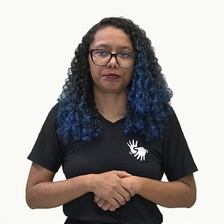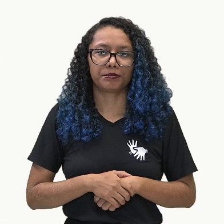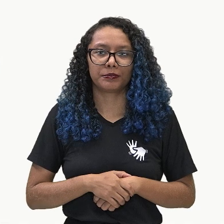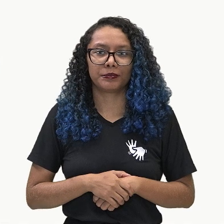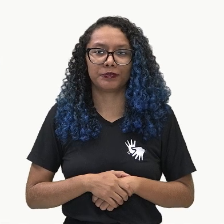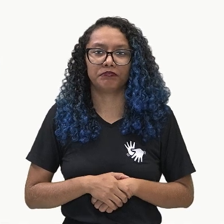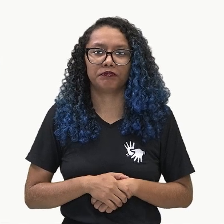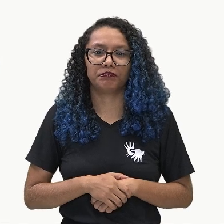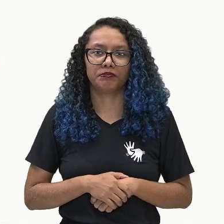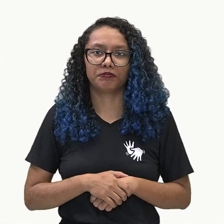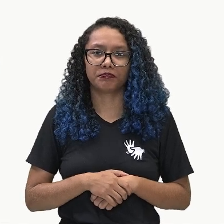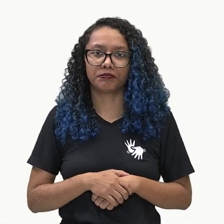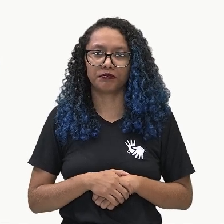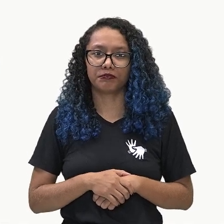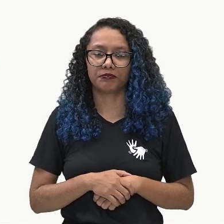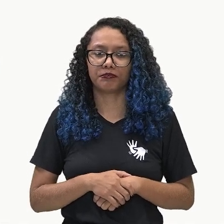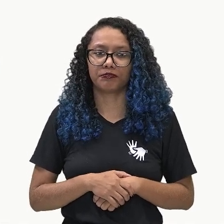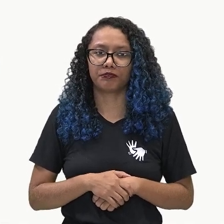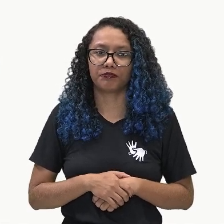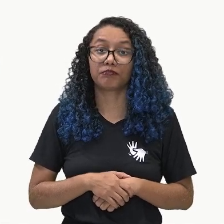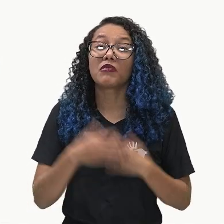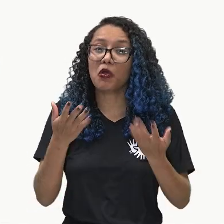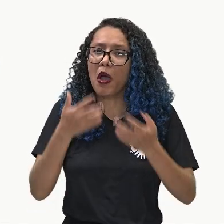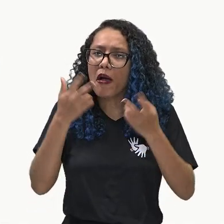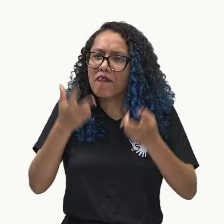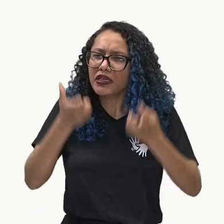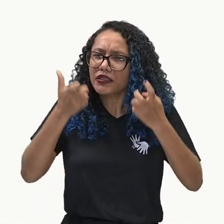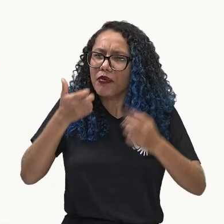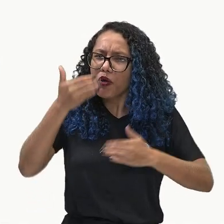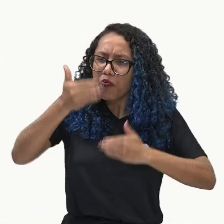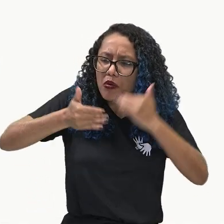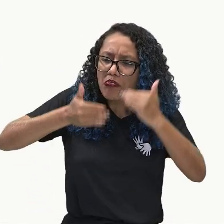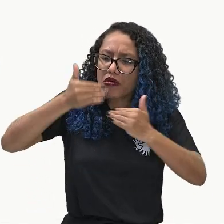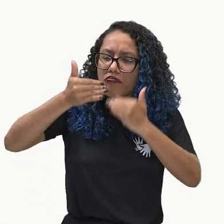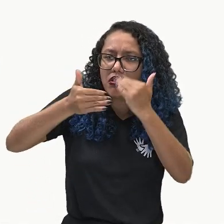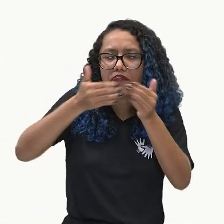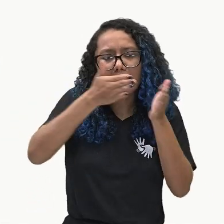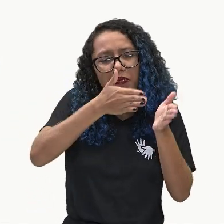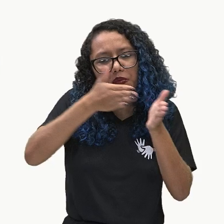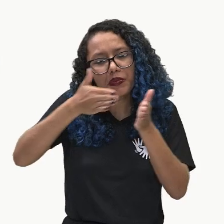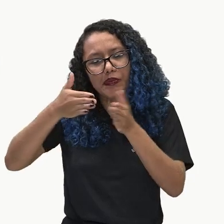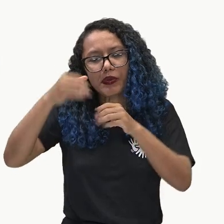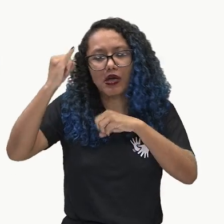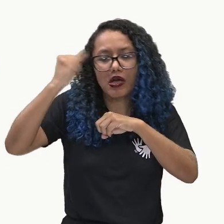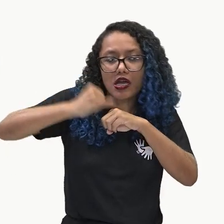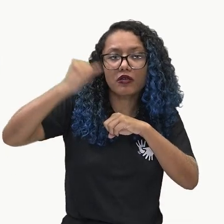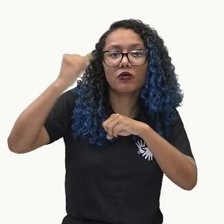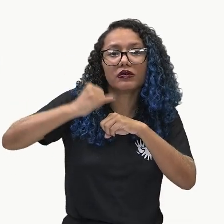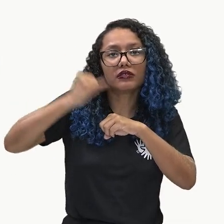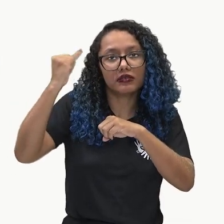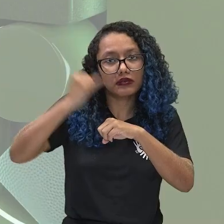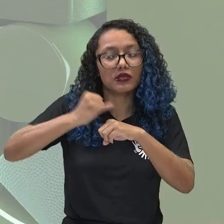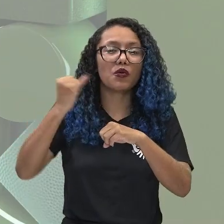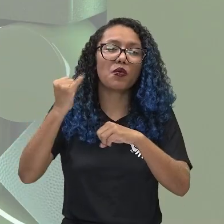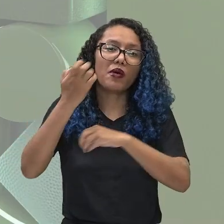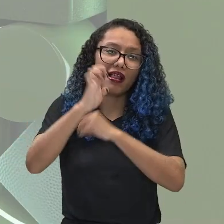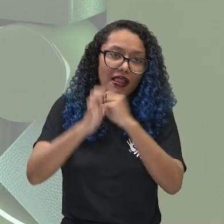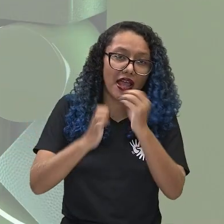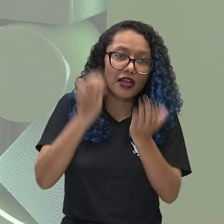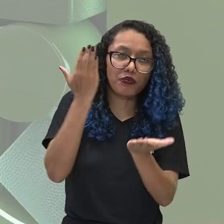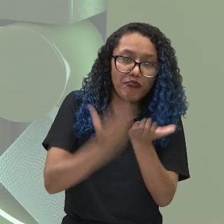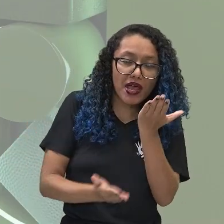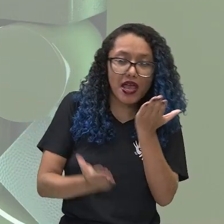pôde observar esse processo de ionização, ou seja, entrada e saída dos elétrons